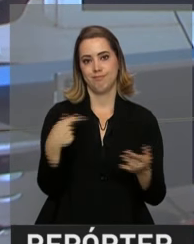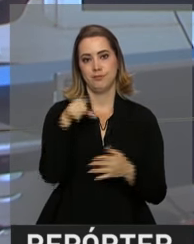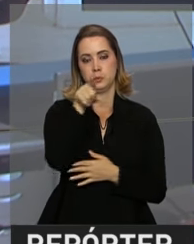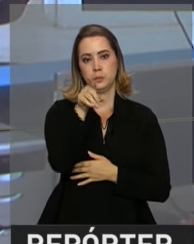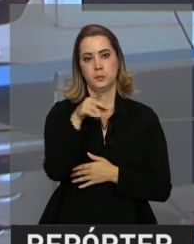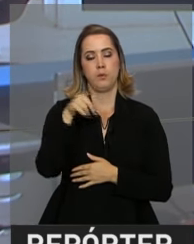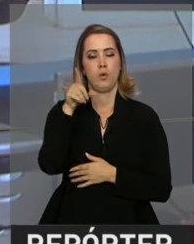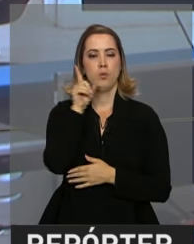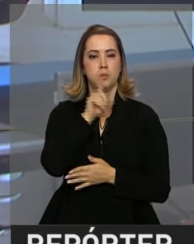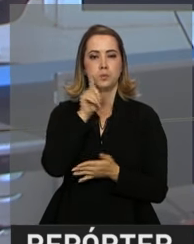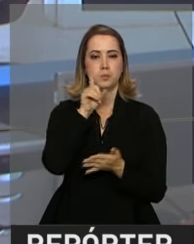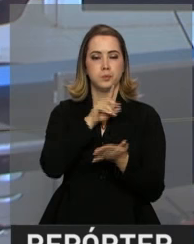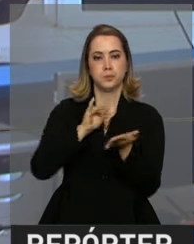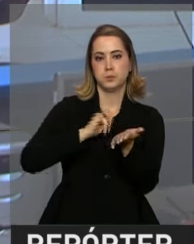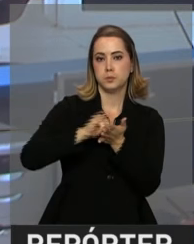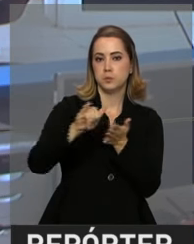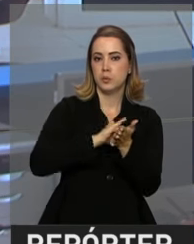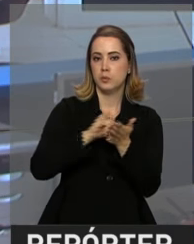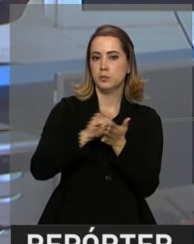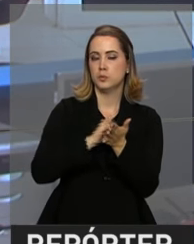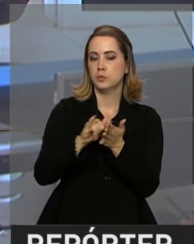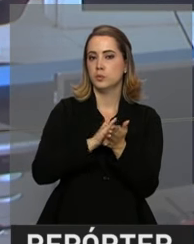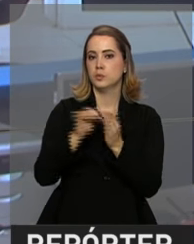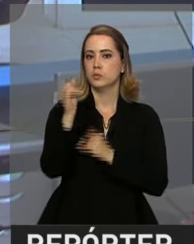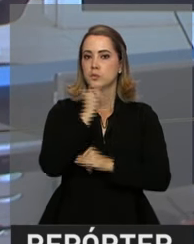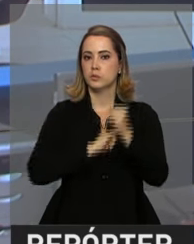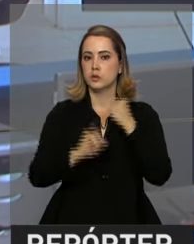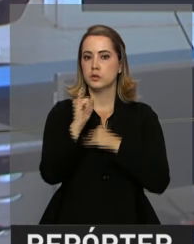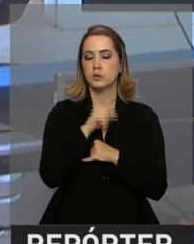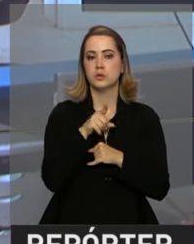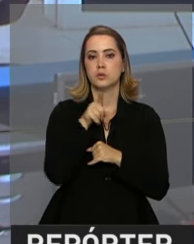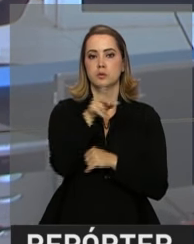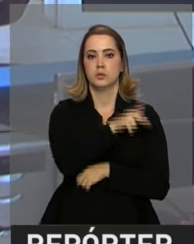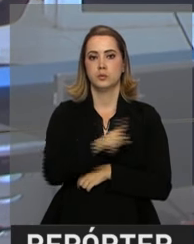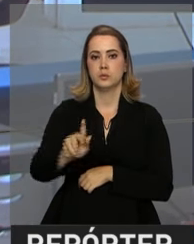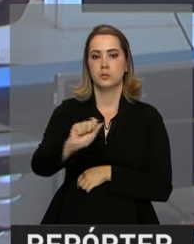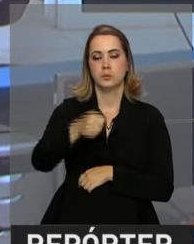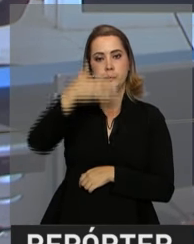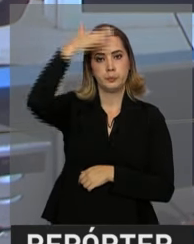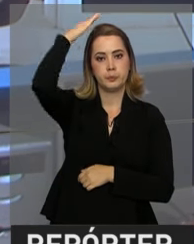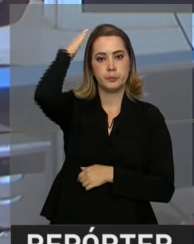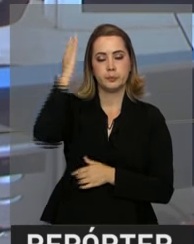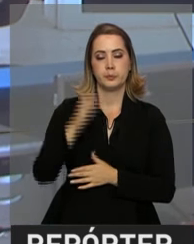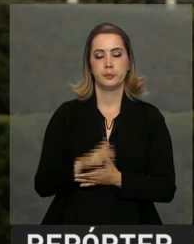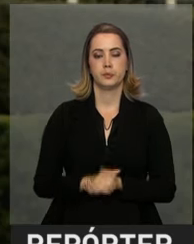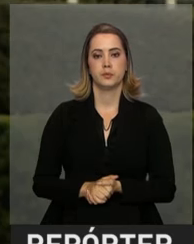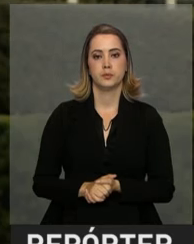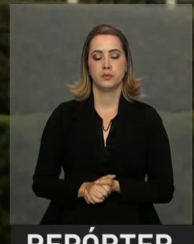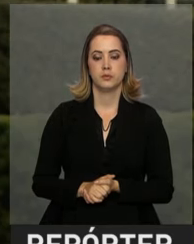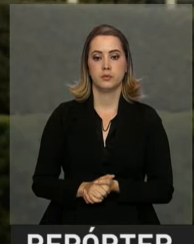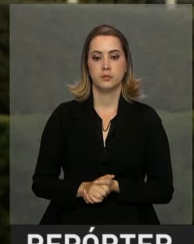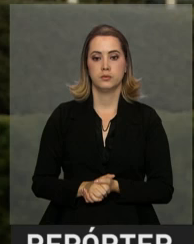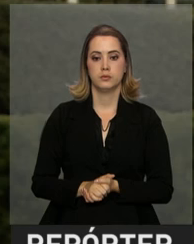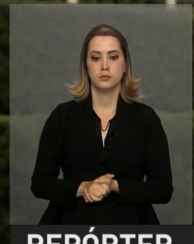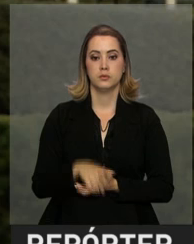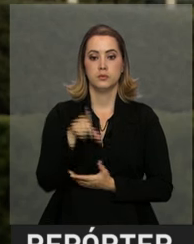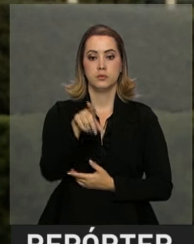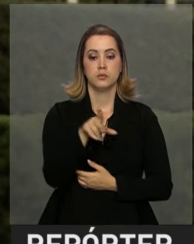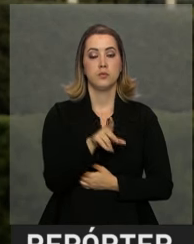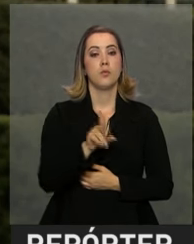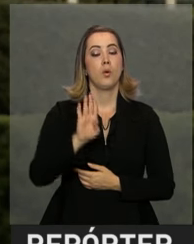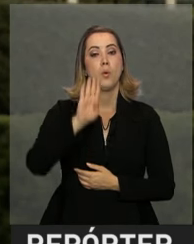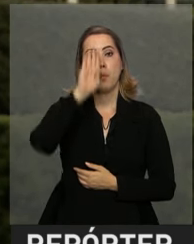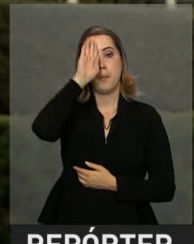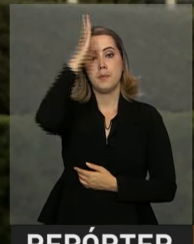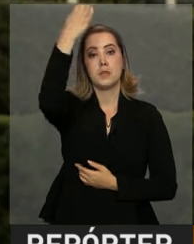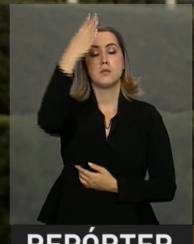compromissos do presidente Michel Temer e tem mais informações sobre a participação do presidente na Assembleia Geral. O principal